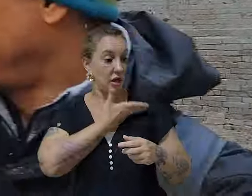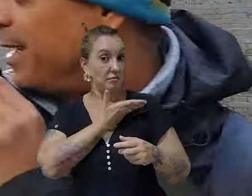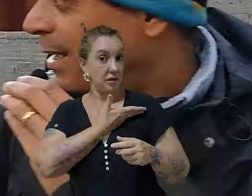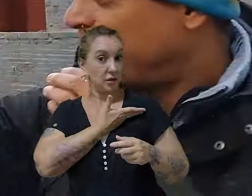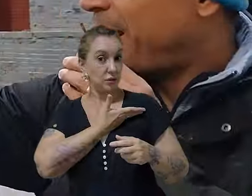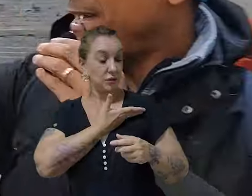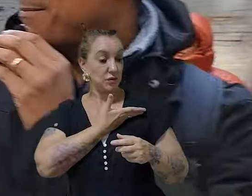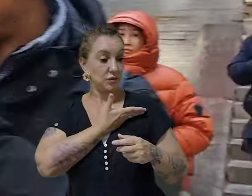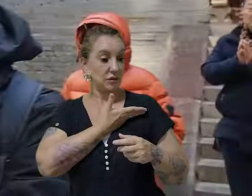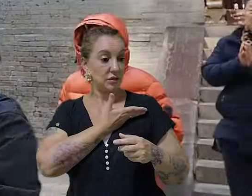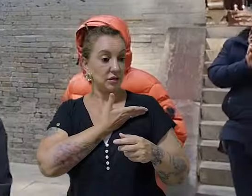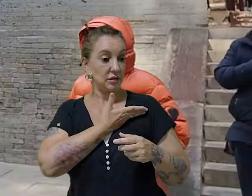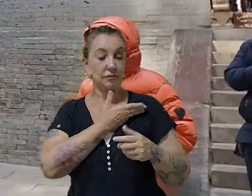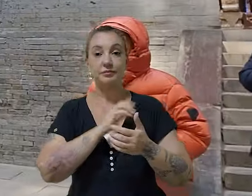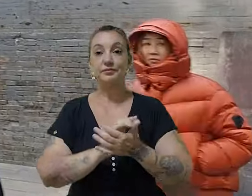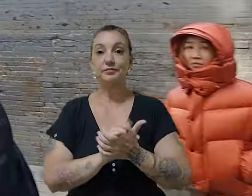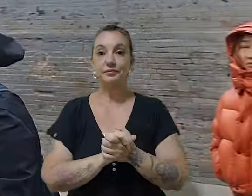ó.